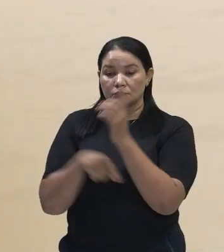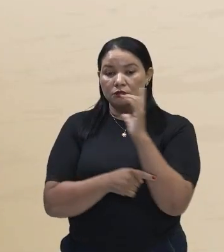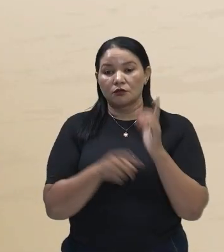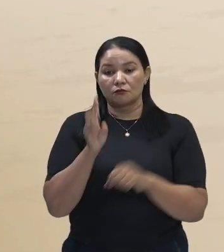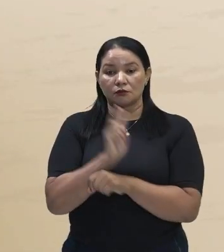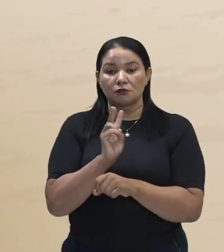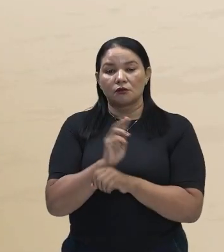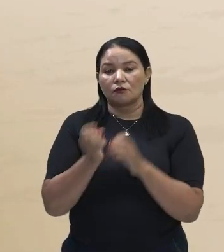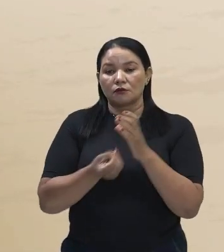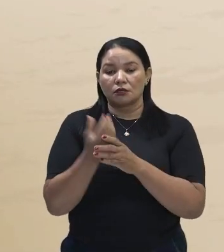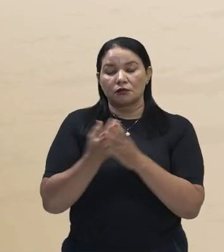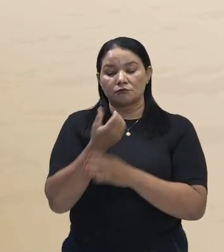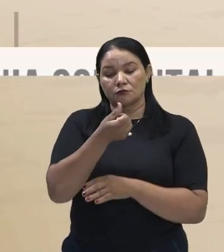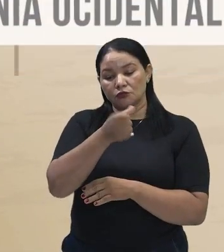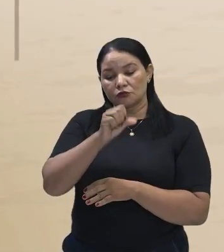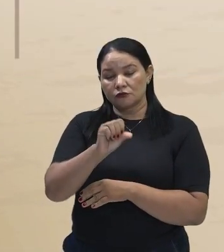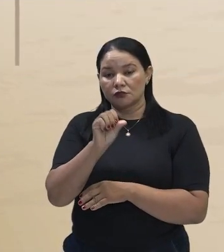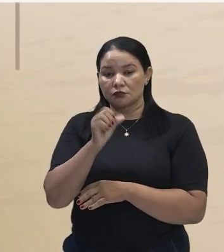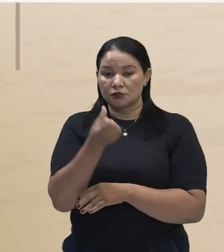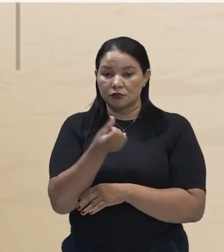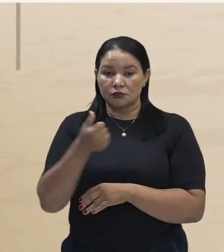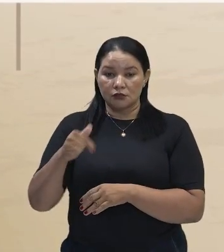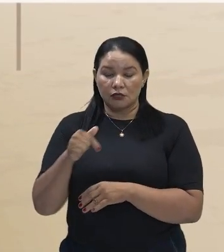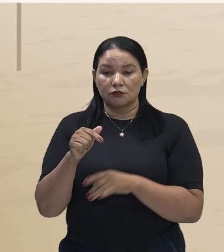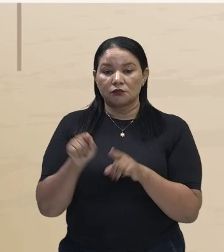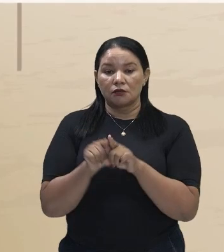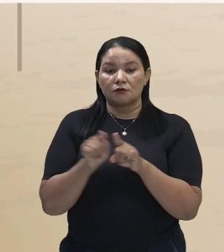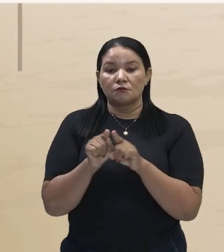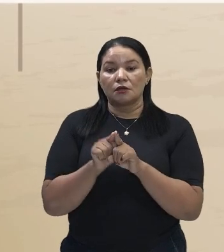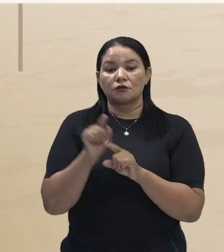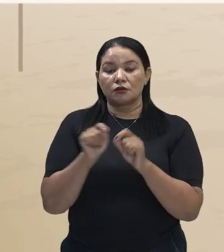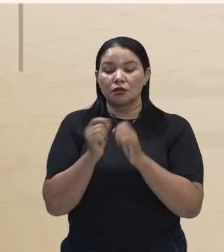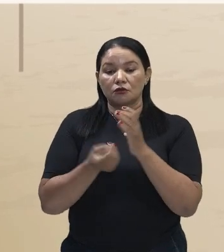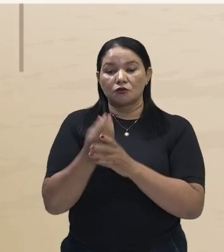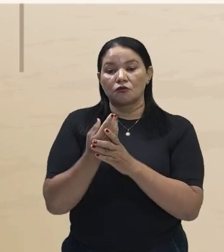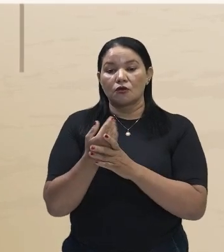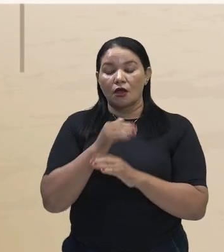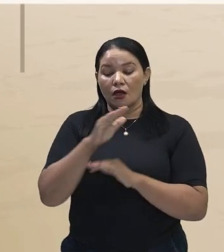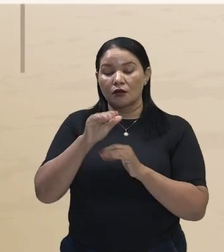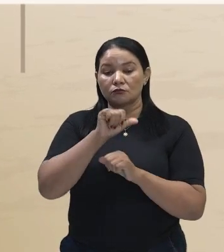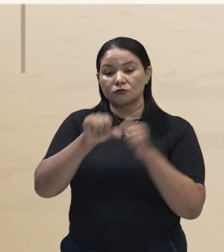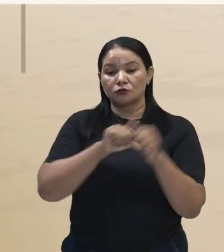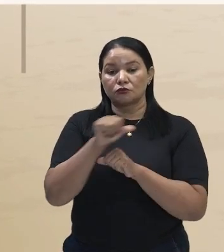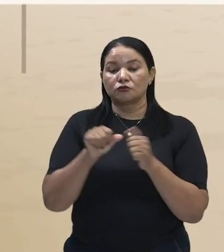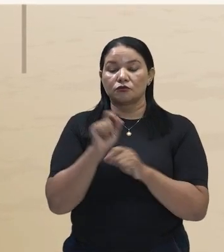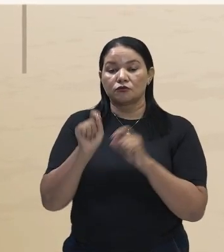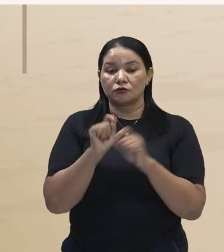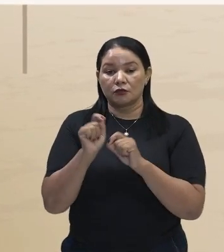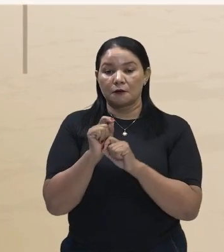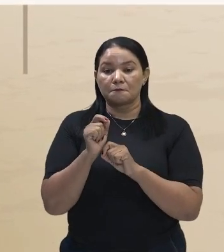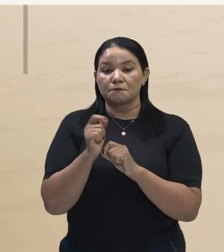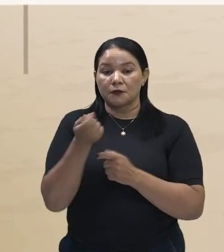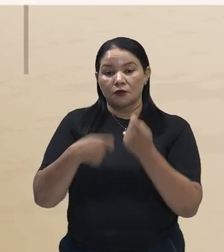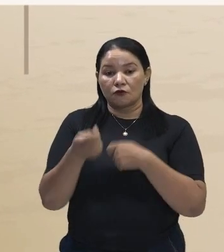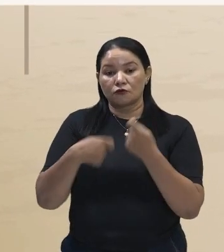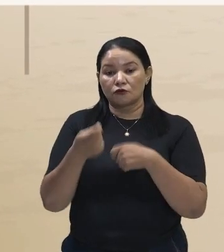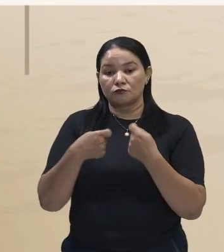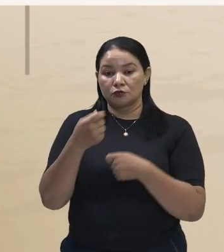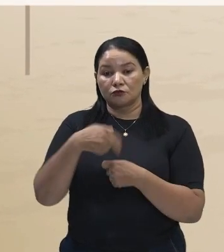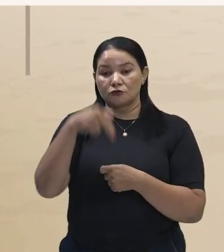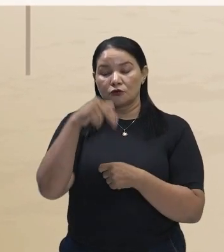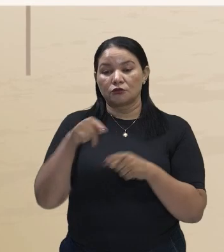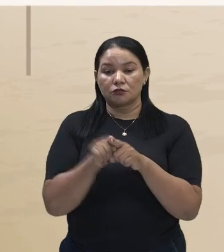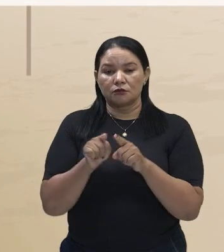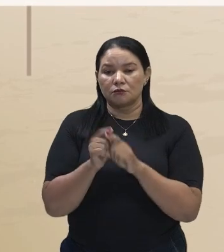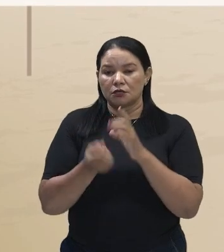em 1967, essa zona especial revolucionou a economia da região norte do Brasil. Com a criação da Zona Franca